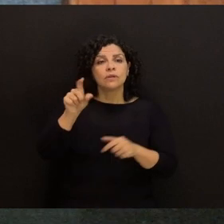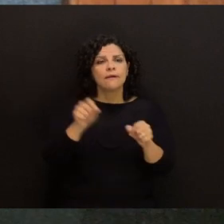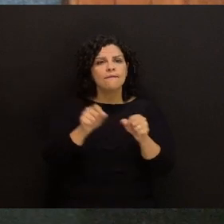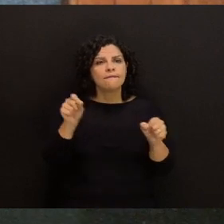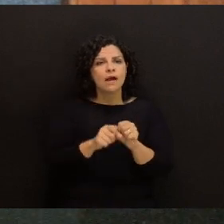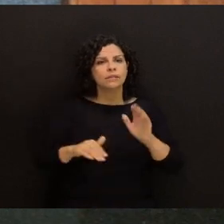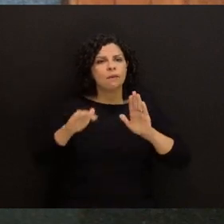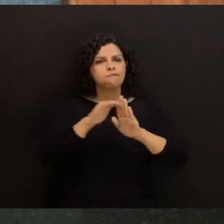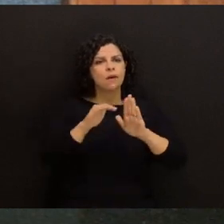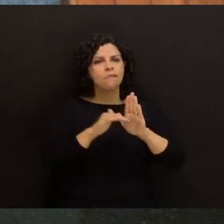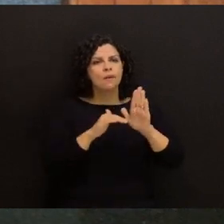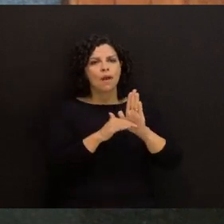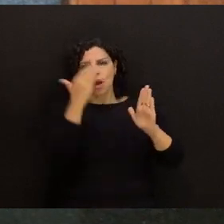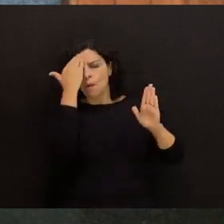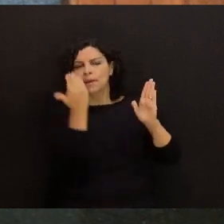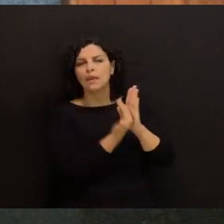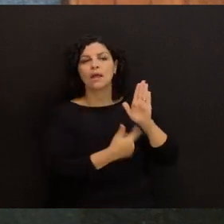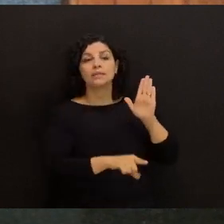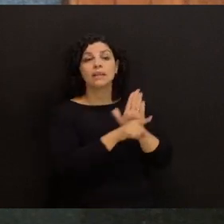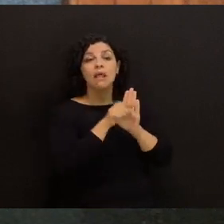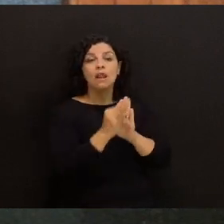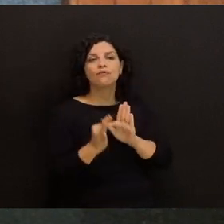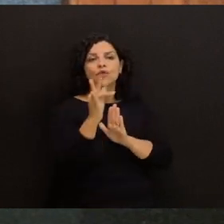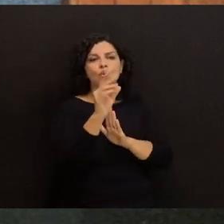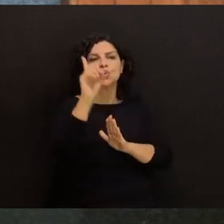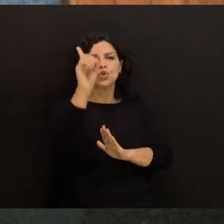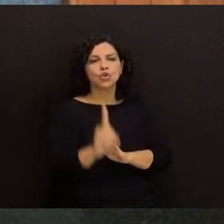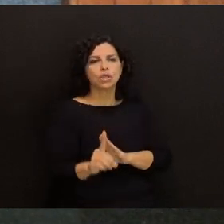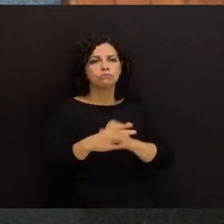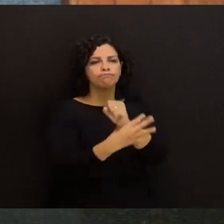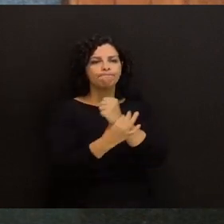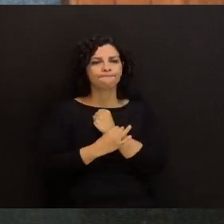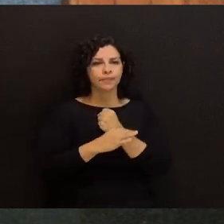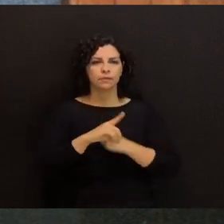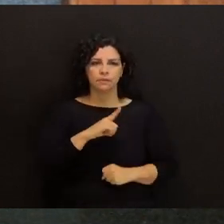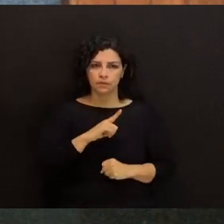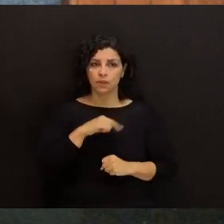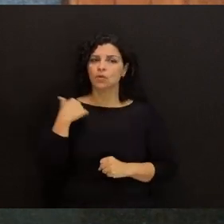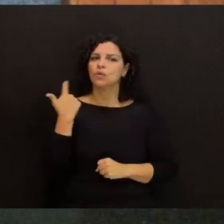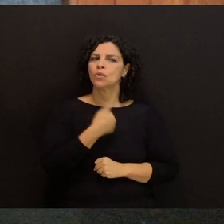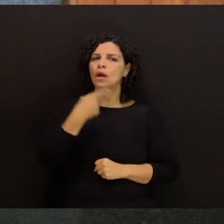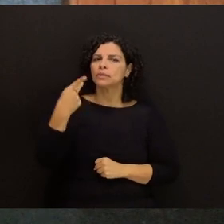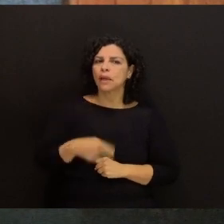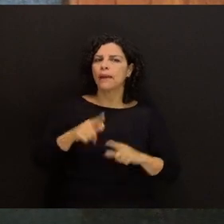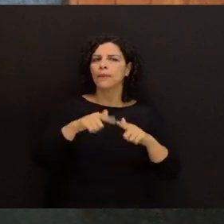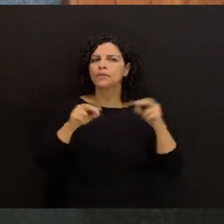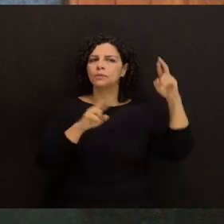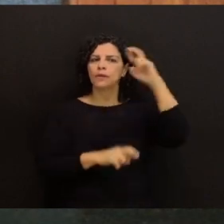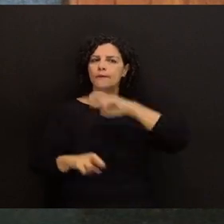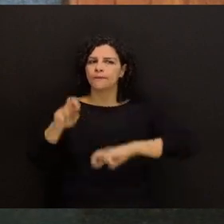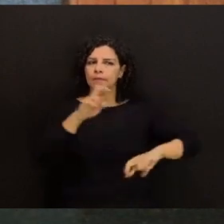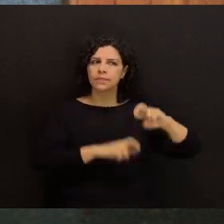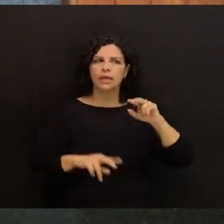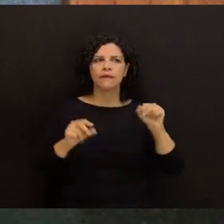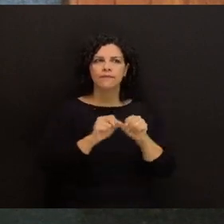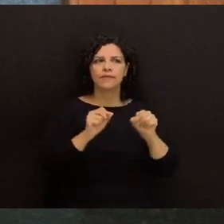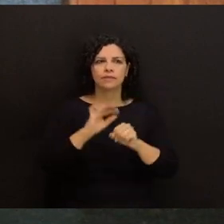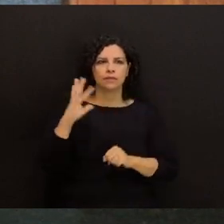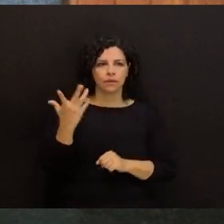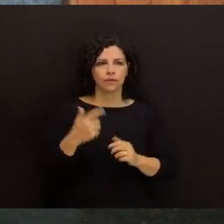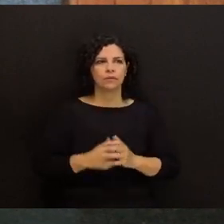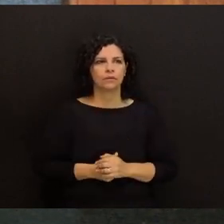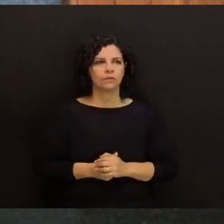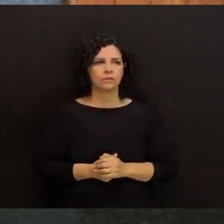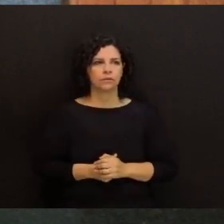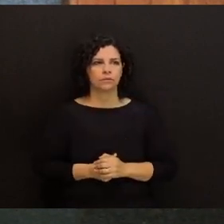cumprir as leis para que eles tenham seus direitos garantidos e nós estamos aqui para fiscalizar e fazer isso acontecer